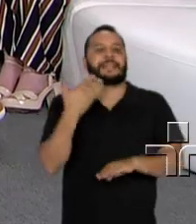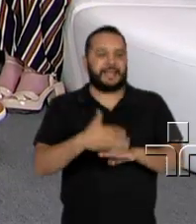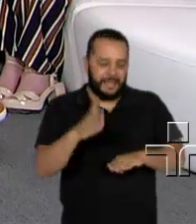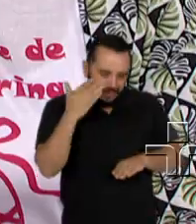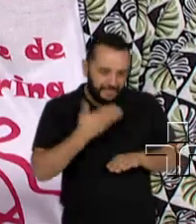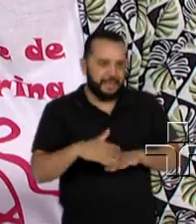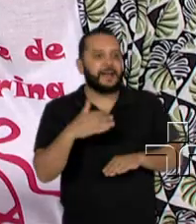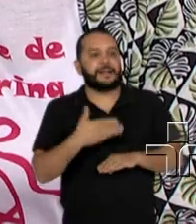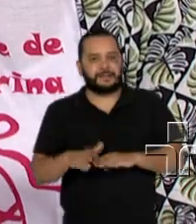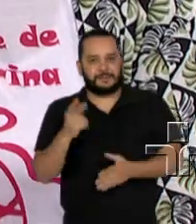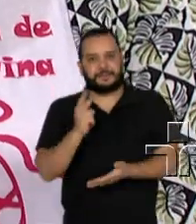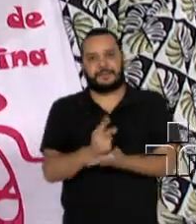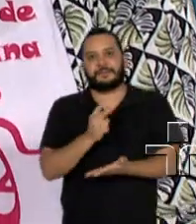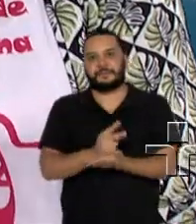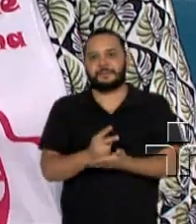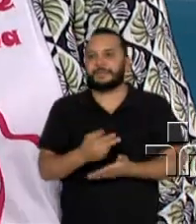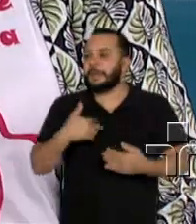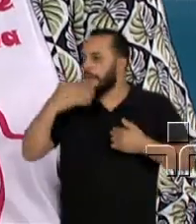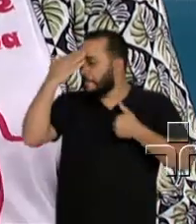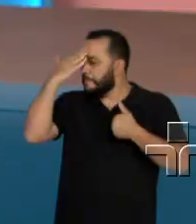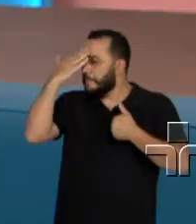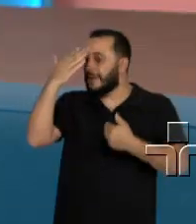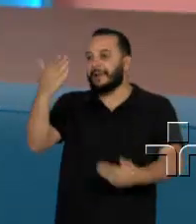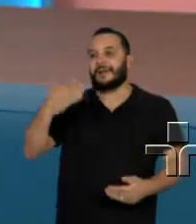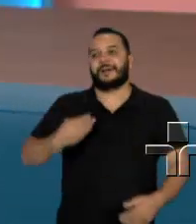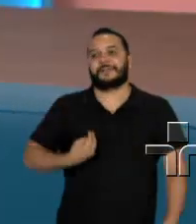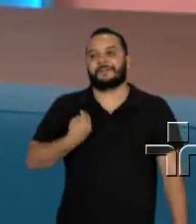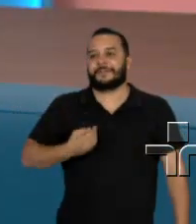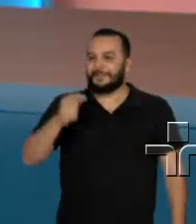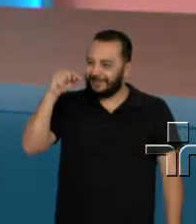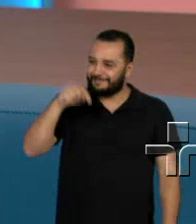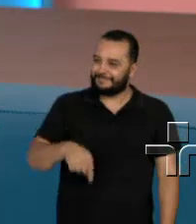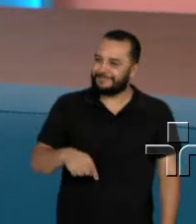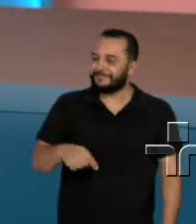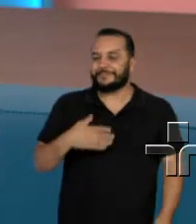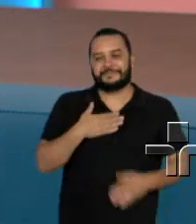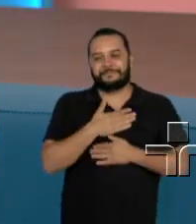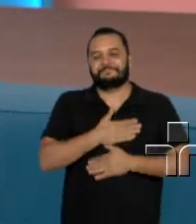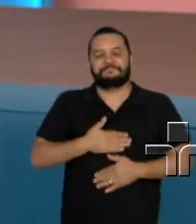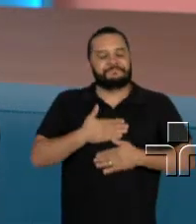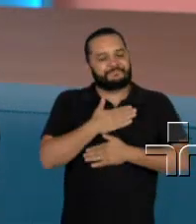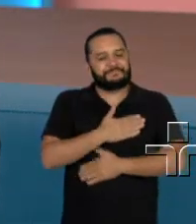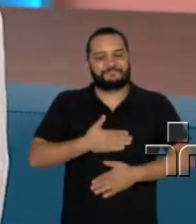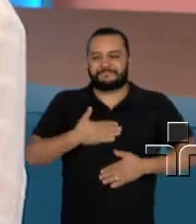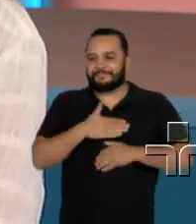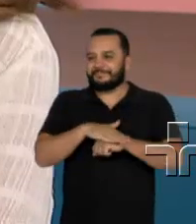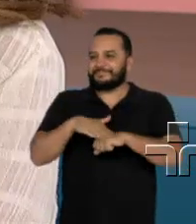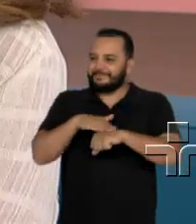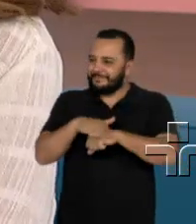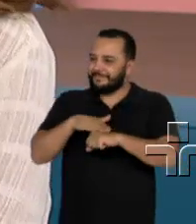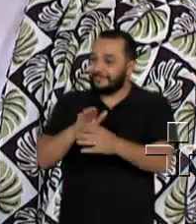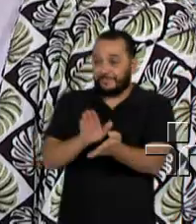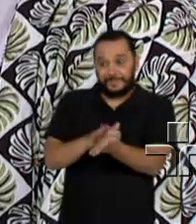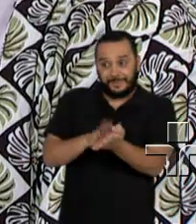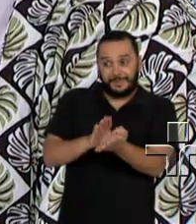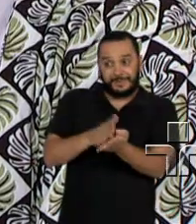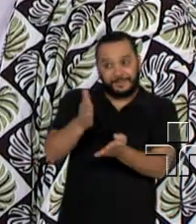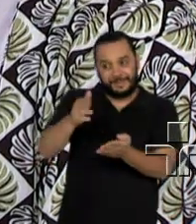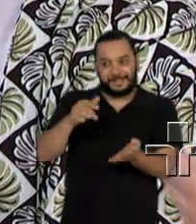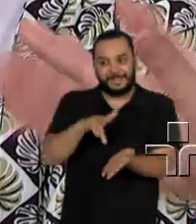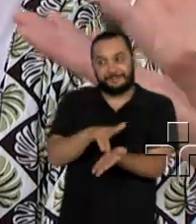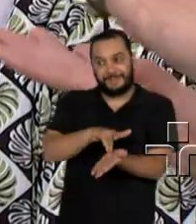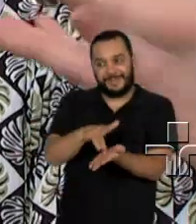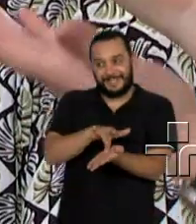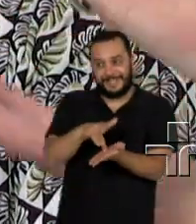dedicação gente muito obrigada por terem vindo à nossa conversa 'parabéns a você' bailarina